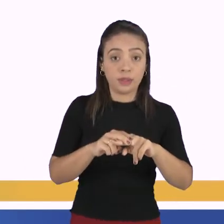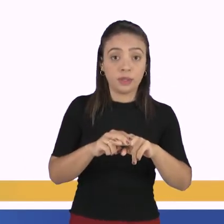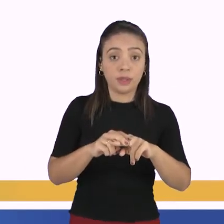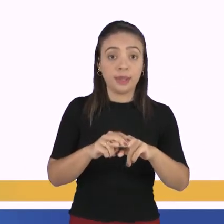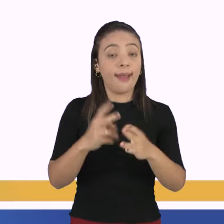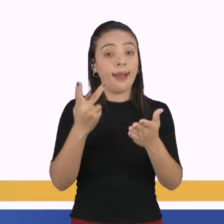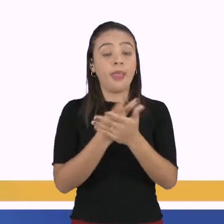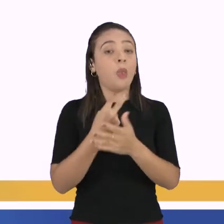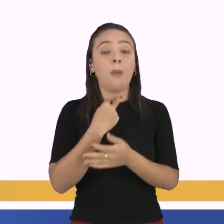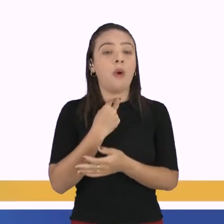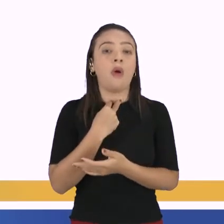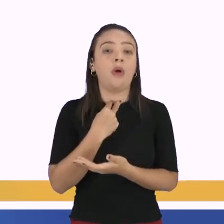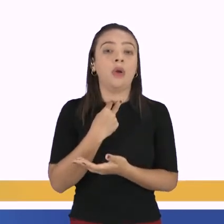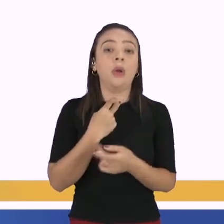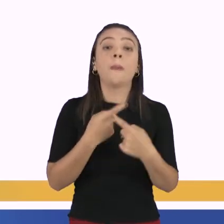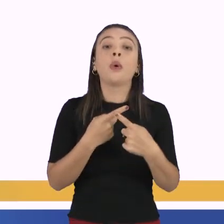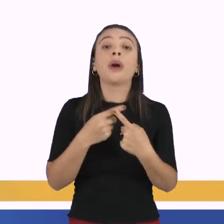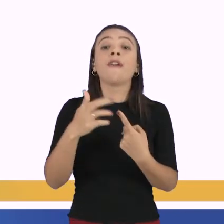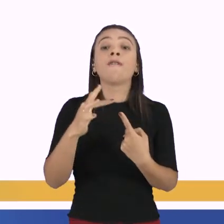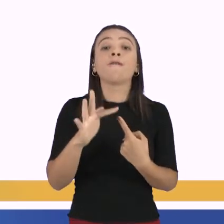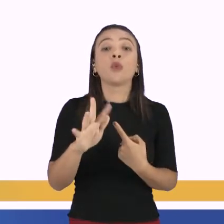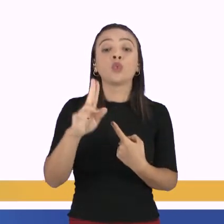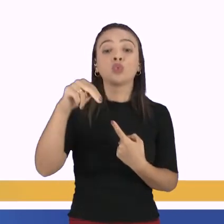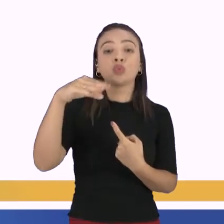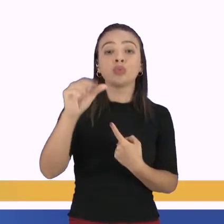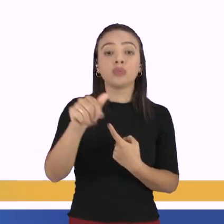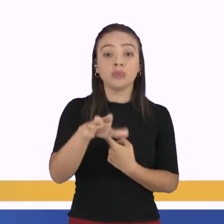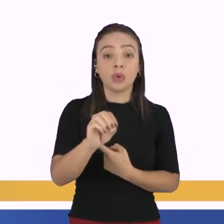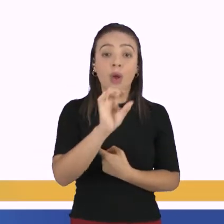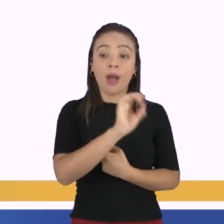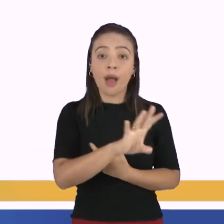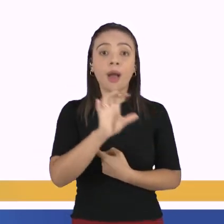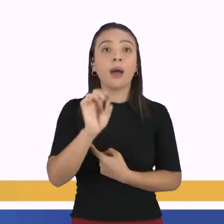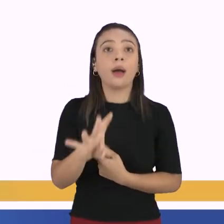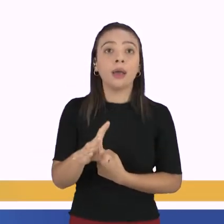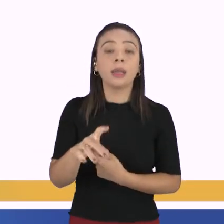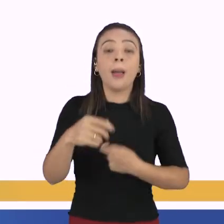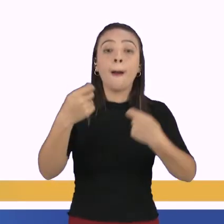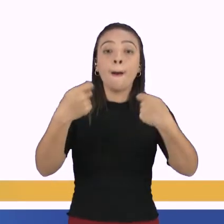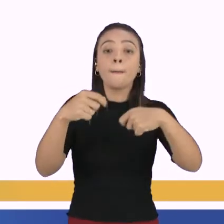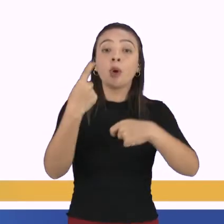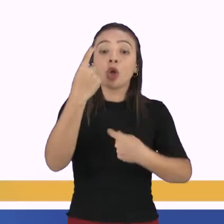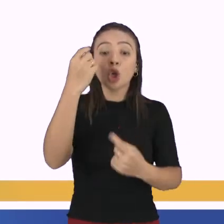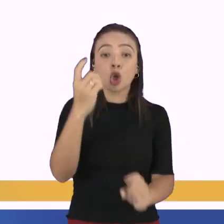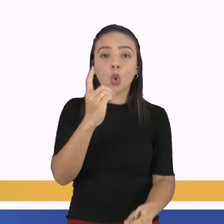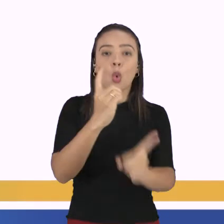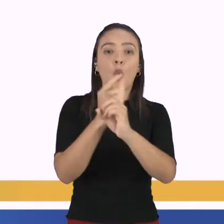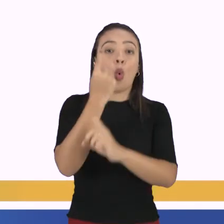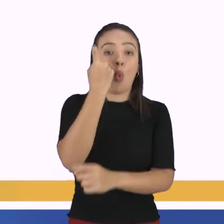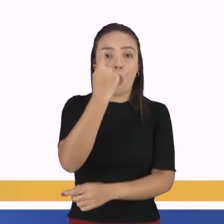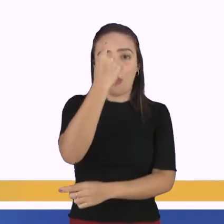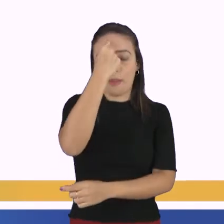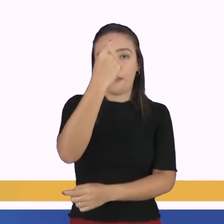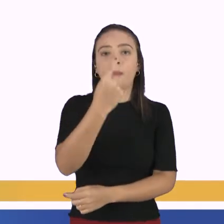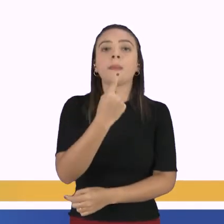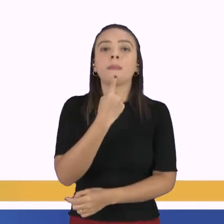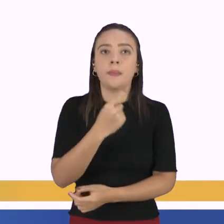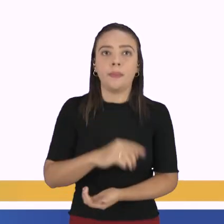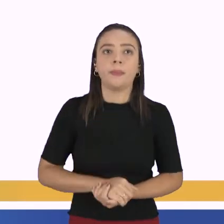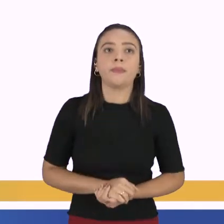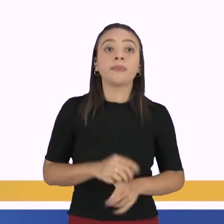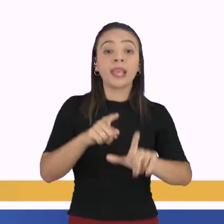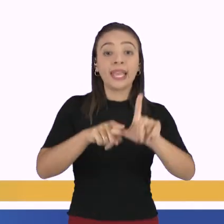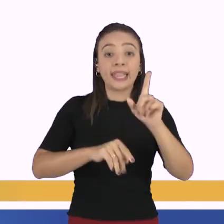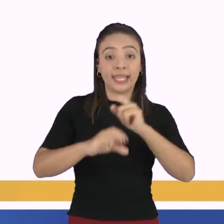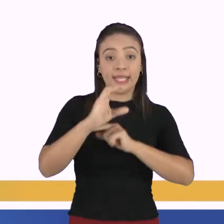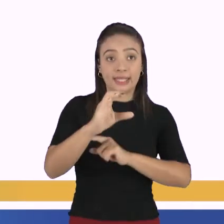o conceito de função, porque para ser função, cada valor no domínio deve ter apenas uma única imagem. Na